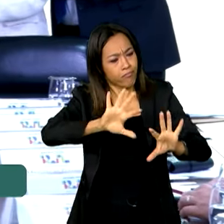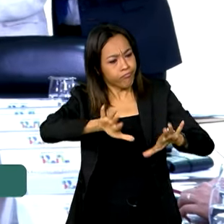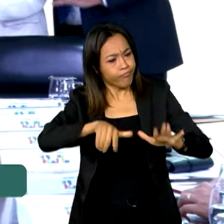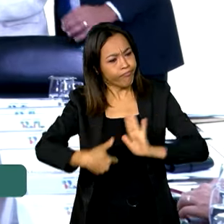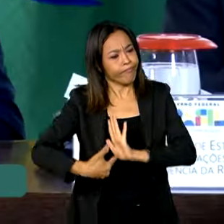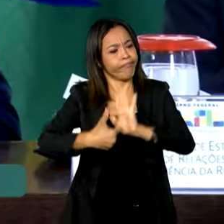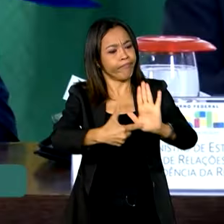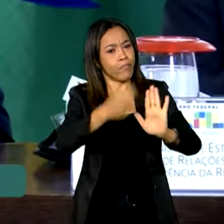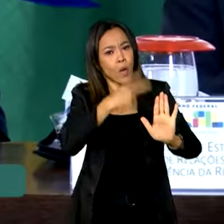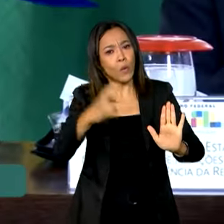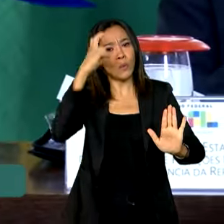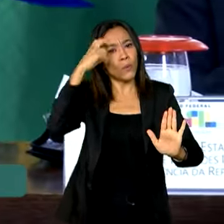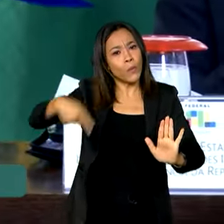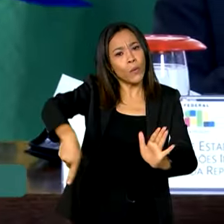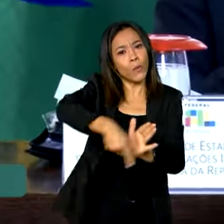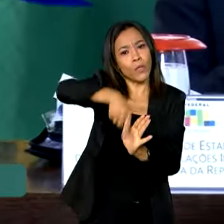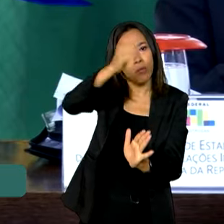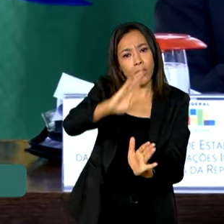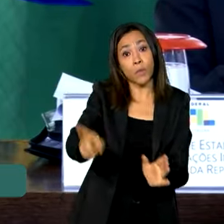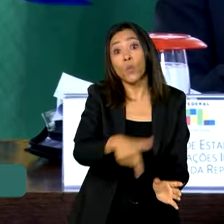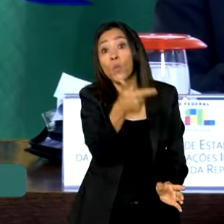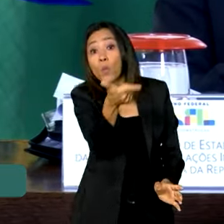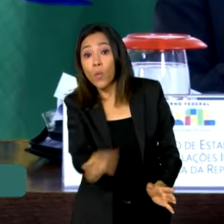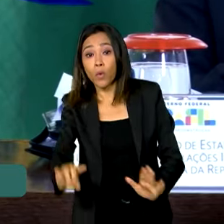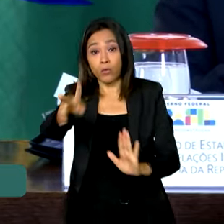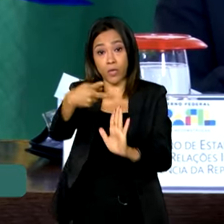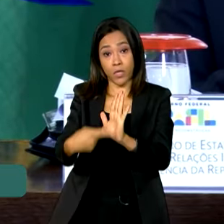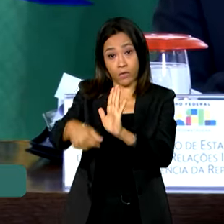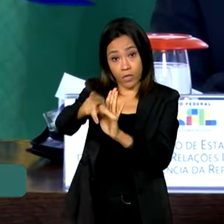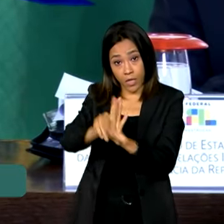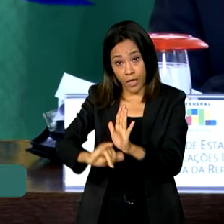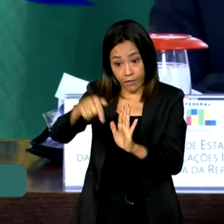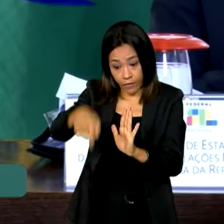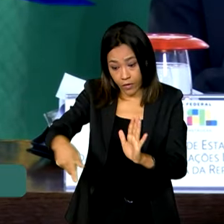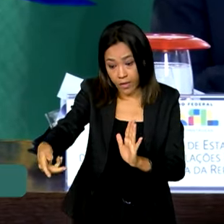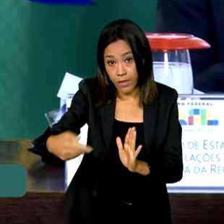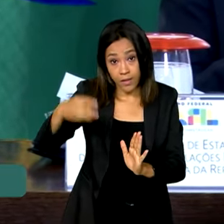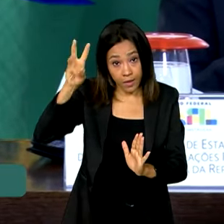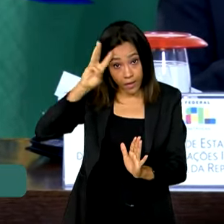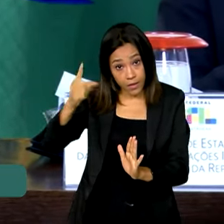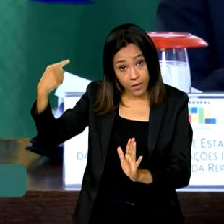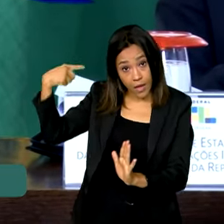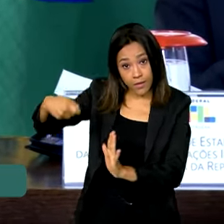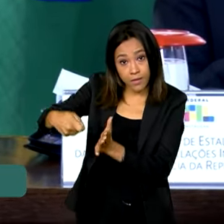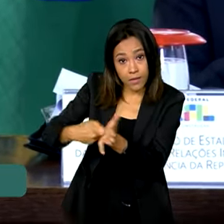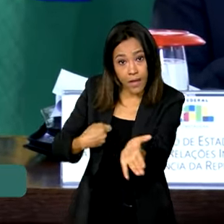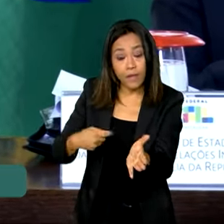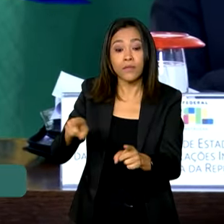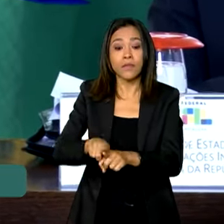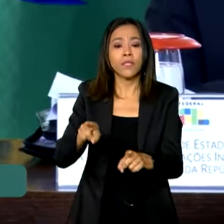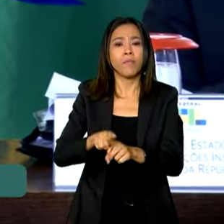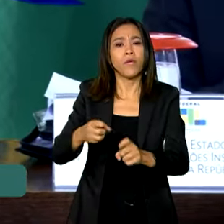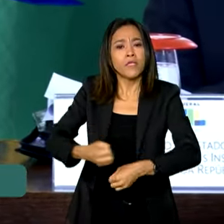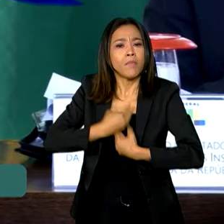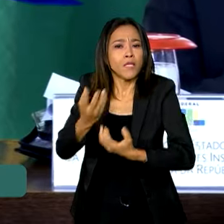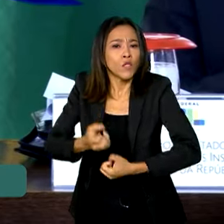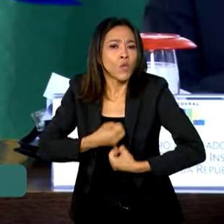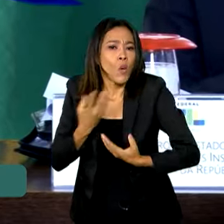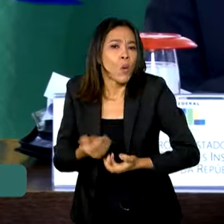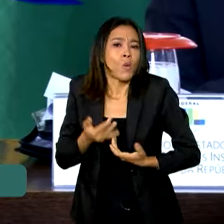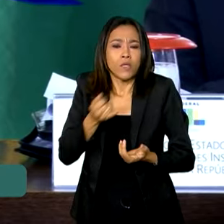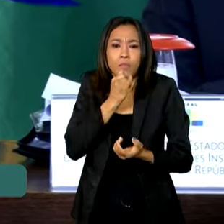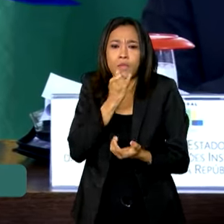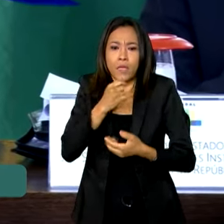cultura nacional. Um outro projeto de lei que também foi sancionado nesta terça-feira reconhece expressões artísticas gráficas,